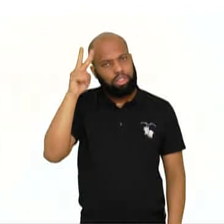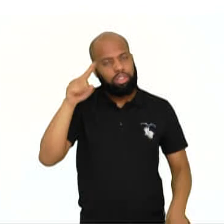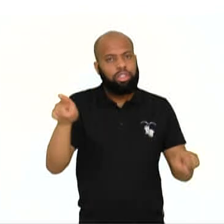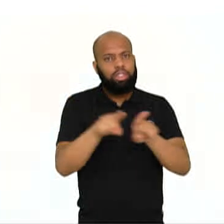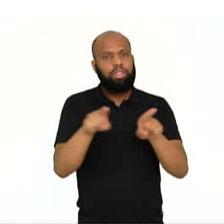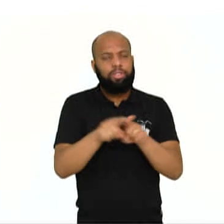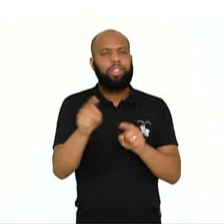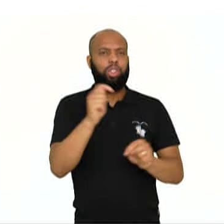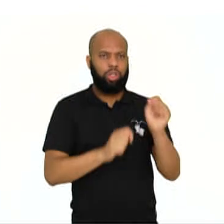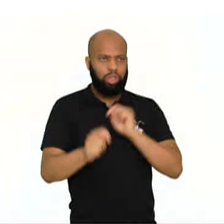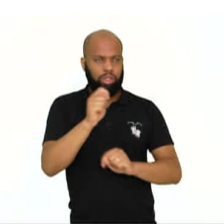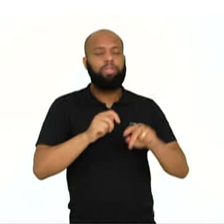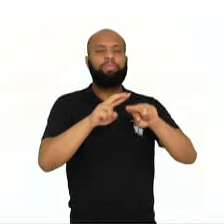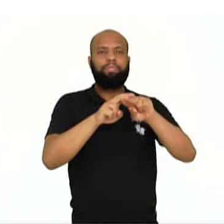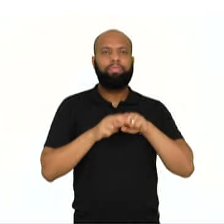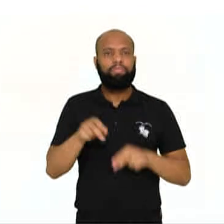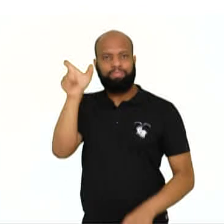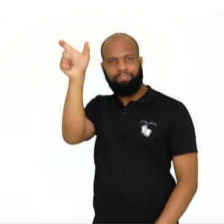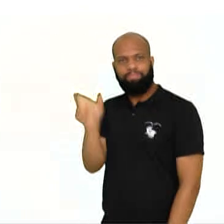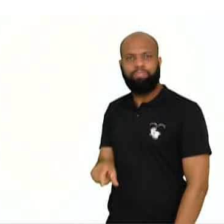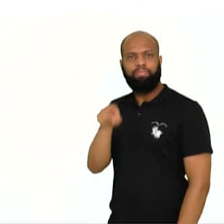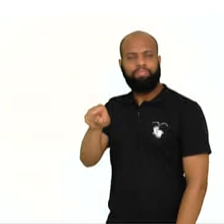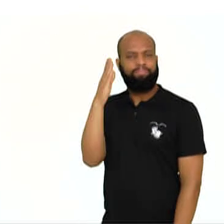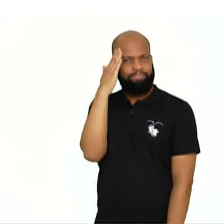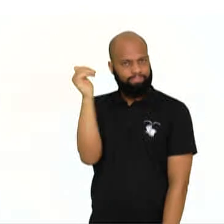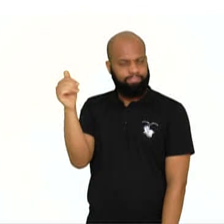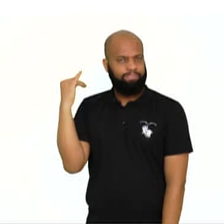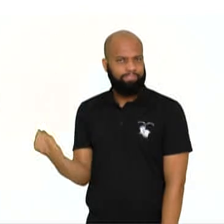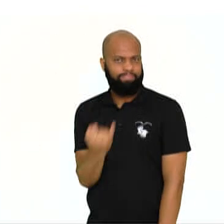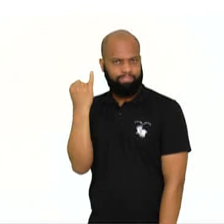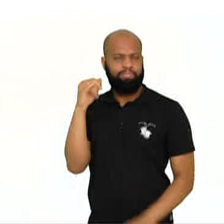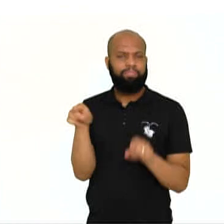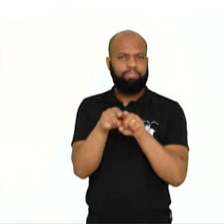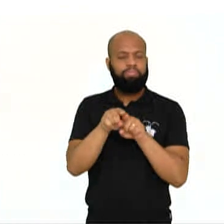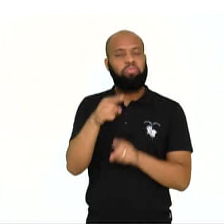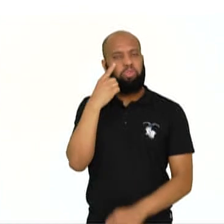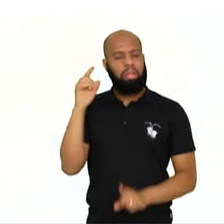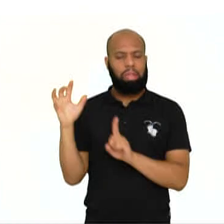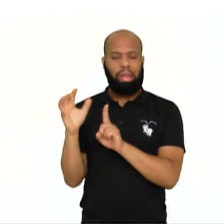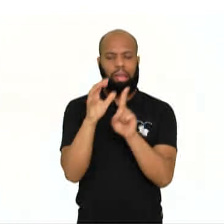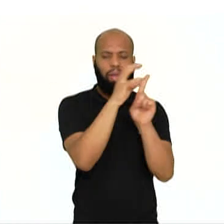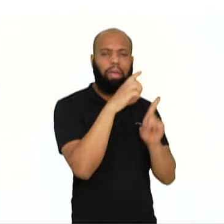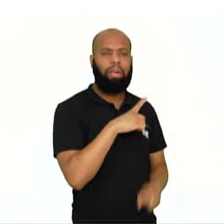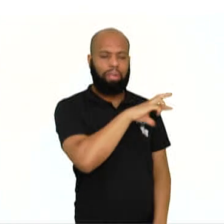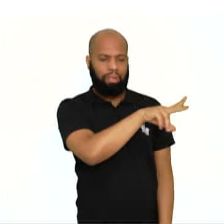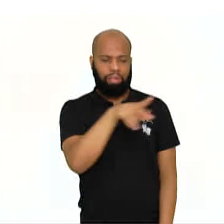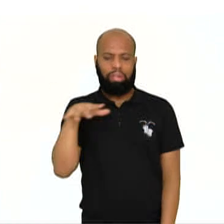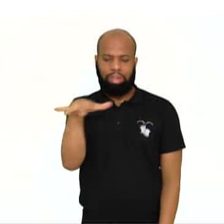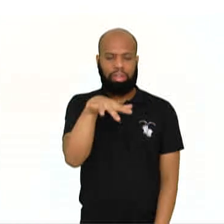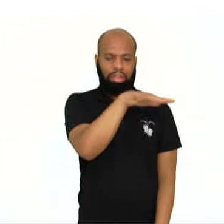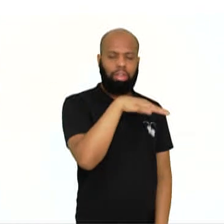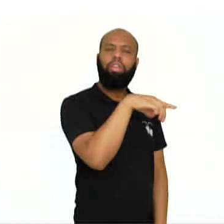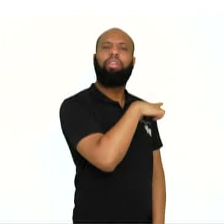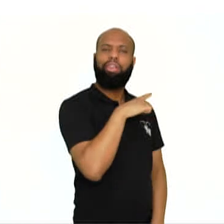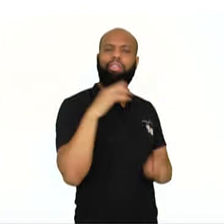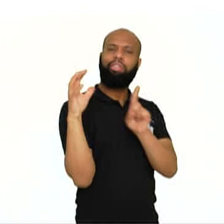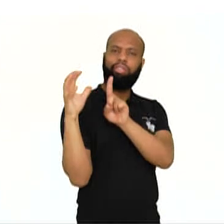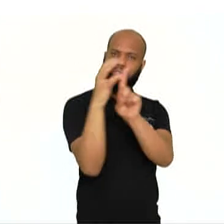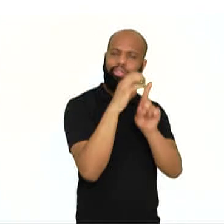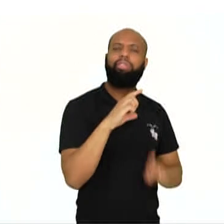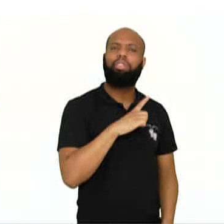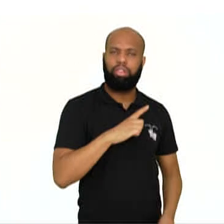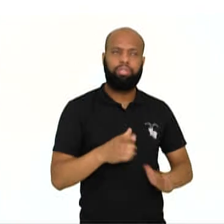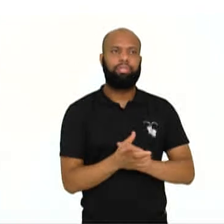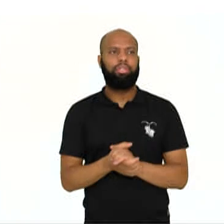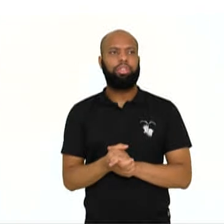na economia, por isso que Marx é tão importante. Olha a influência dele em vários campos do